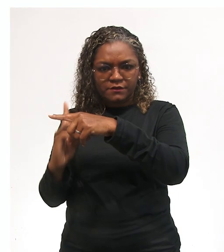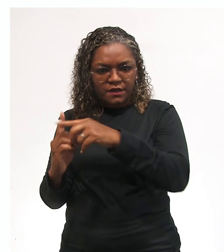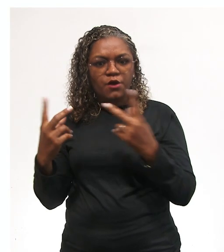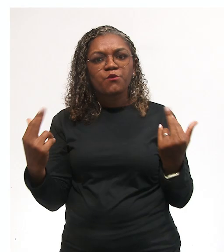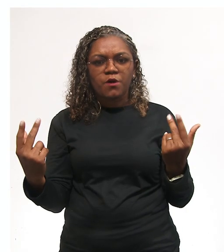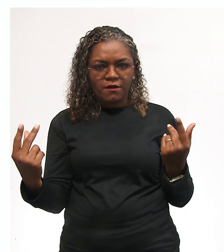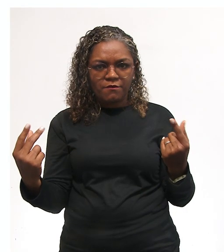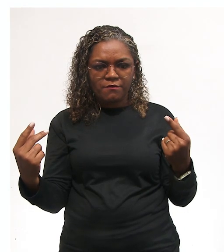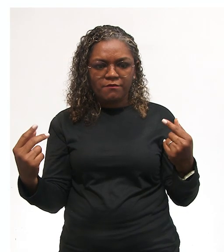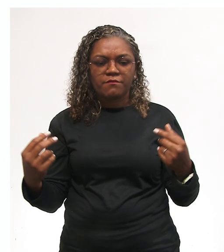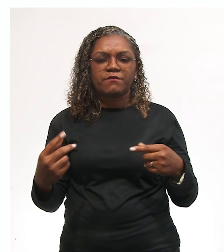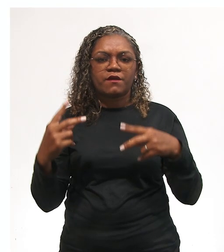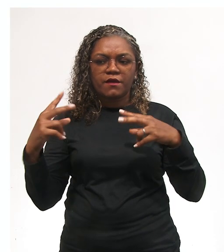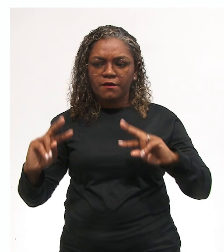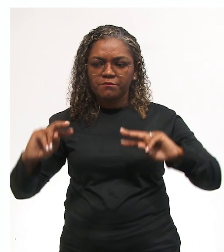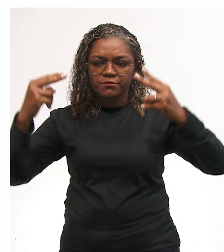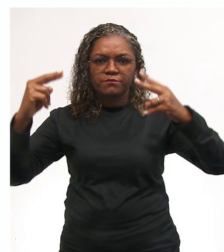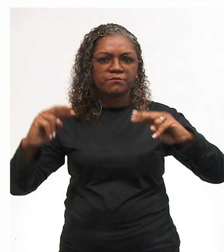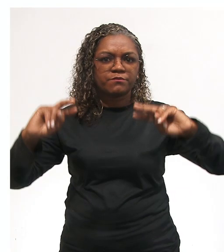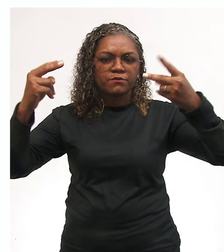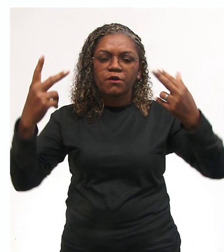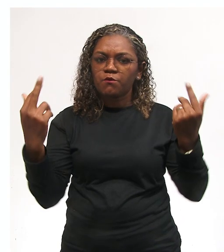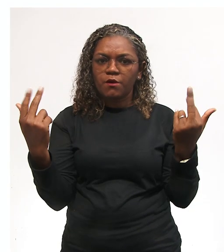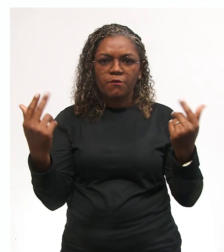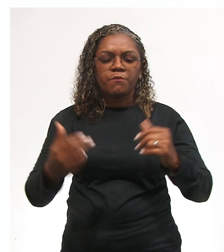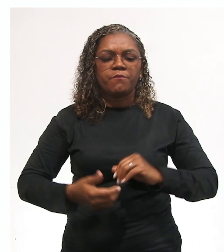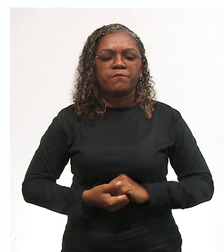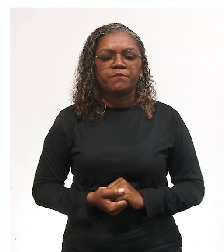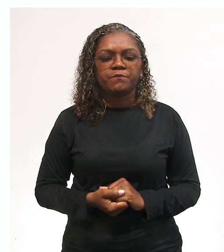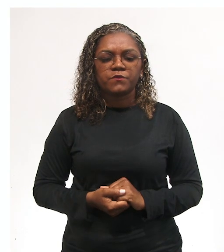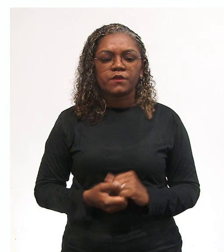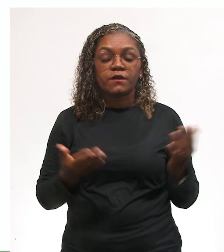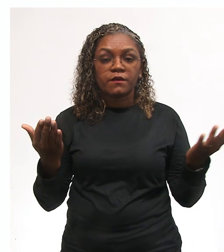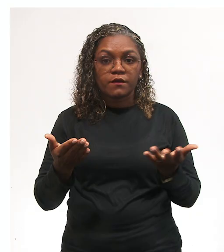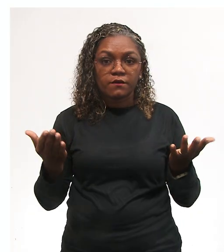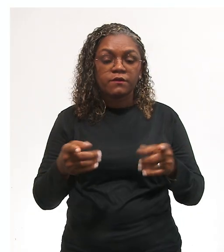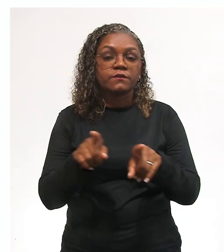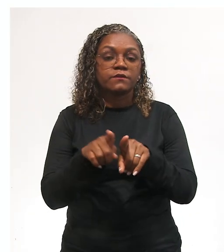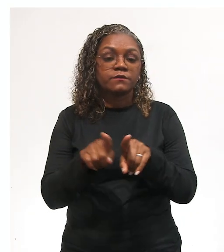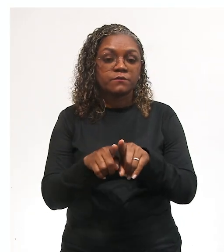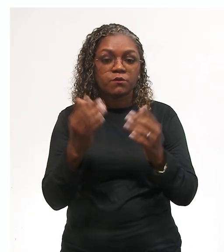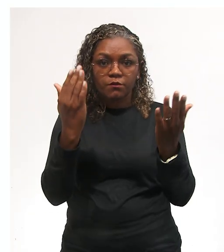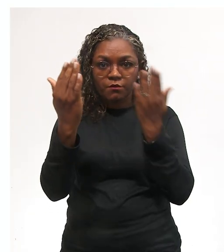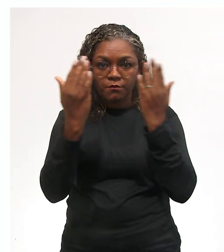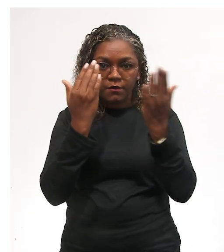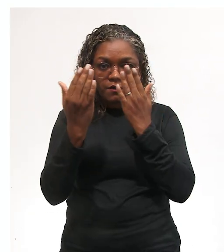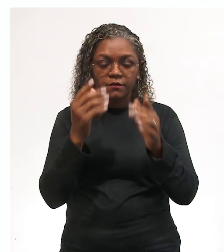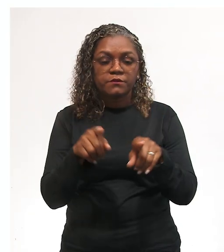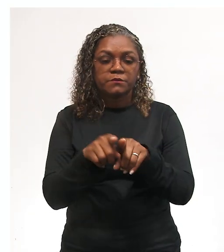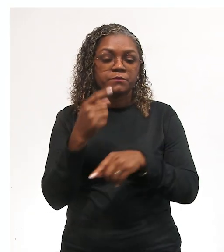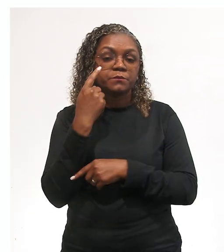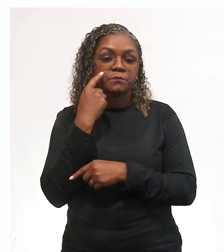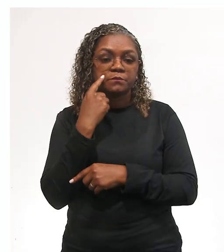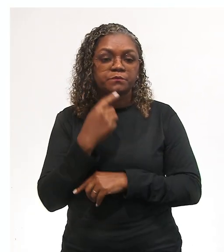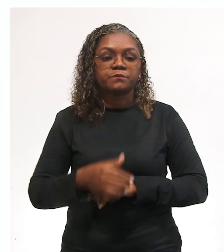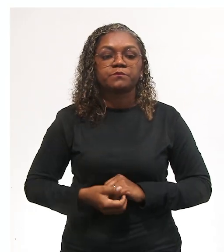nós visualizarmos melhor essa situação, nós podemos fazer a seguinte comparação. Nós temos